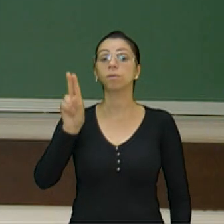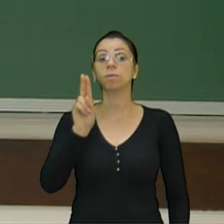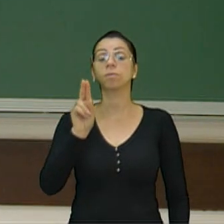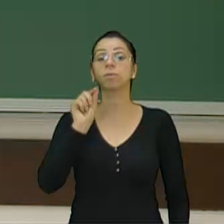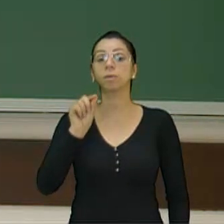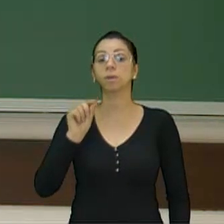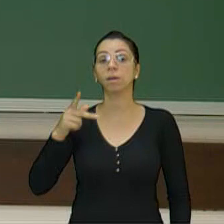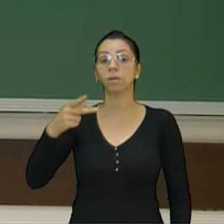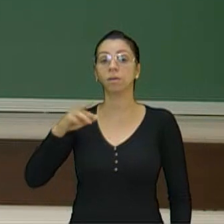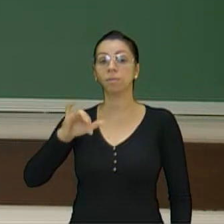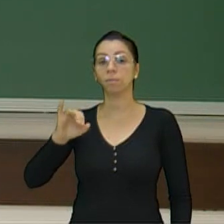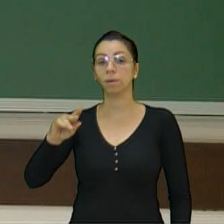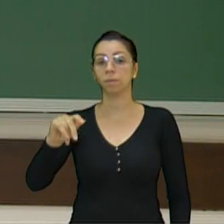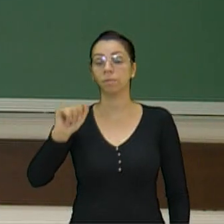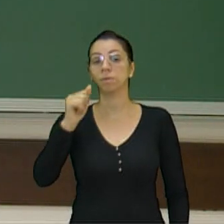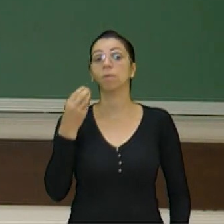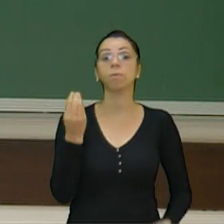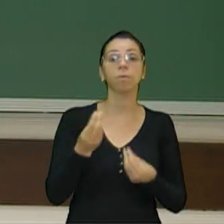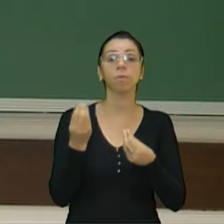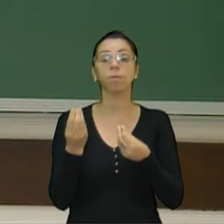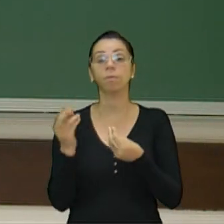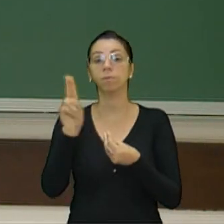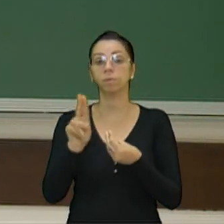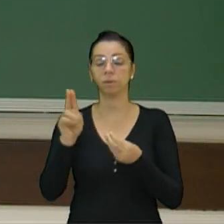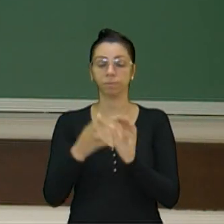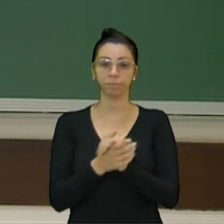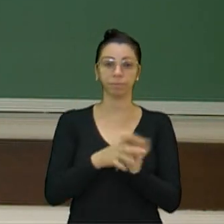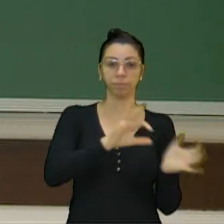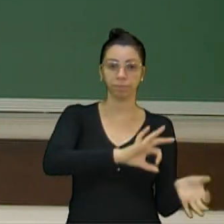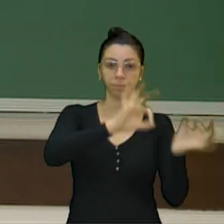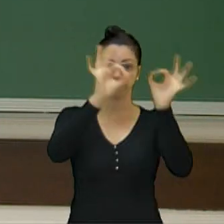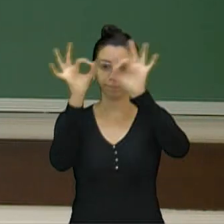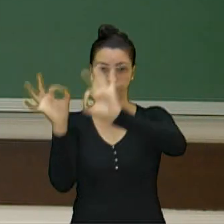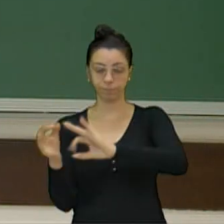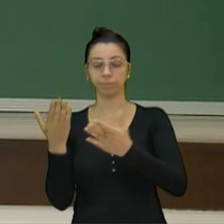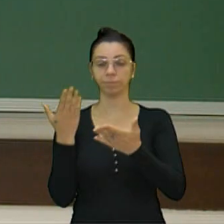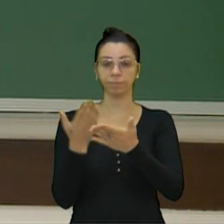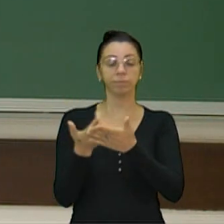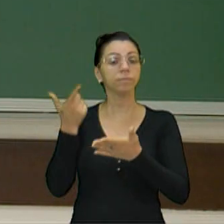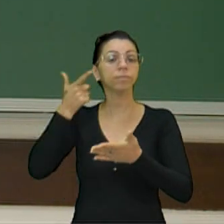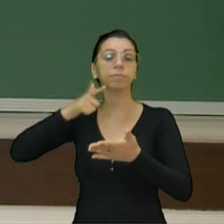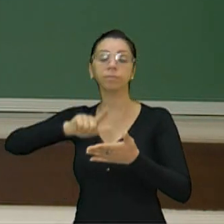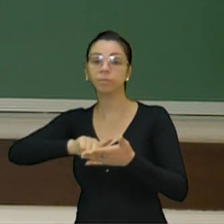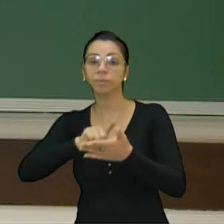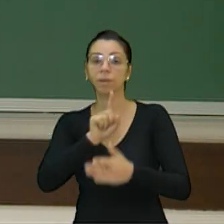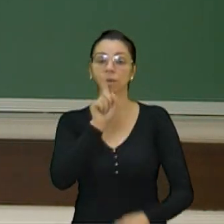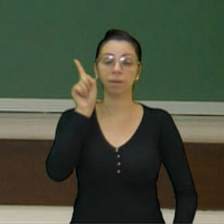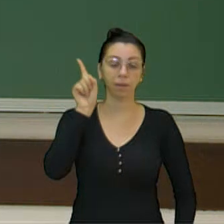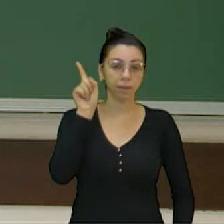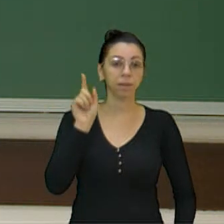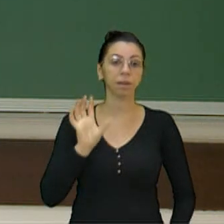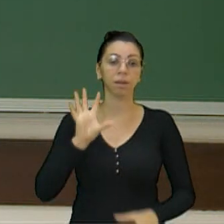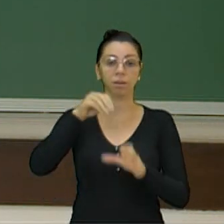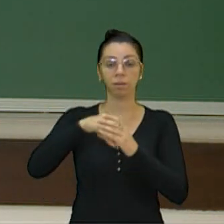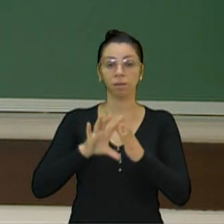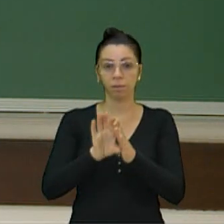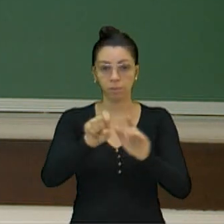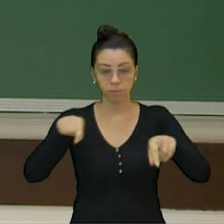preposições. Beleza? Então, é isso aí. Assistam a aula novamente, se preciso for. Esse material vai estar disponível.